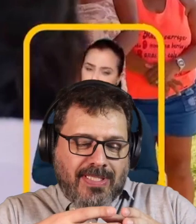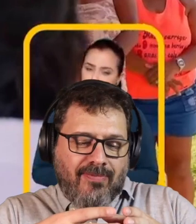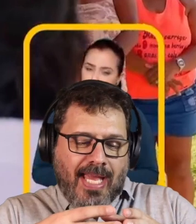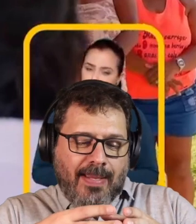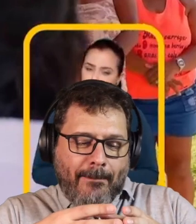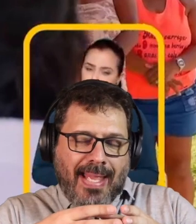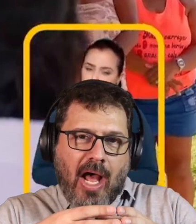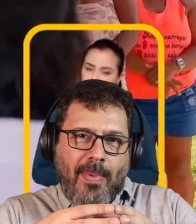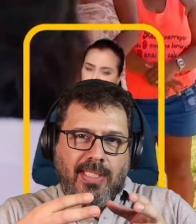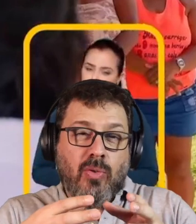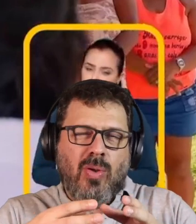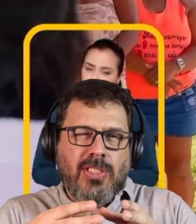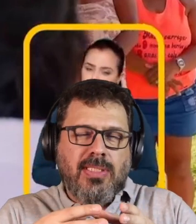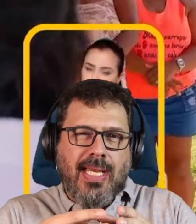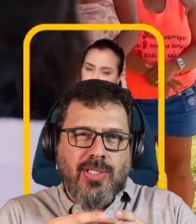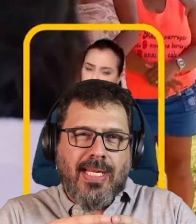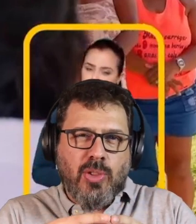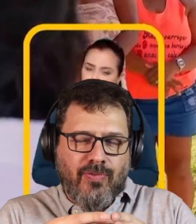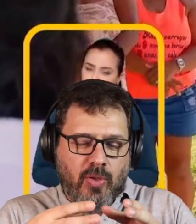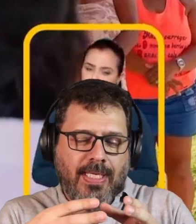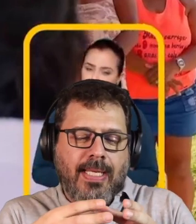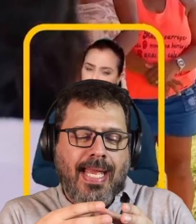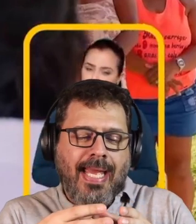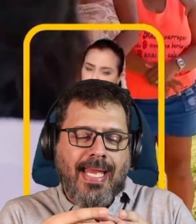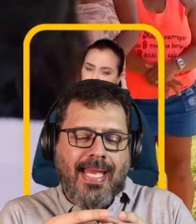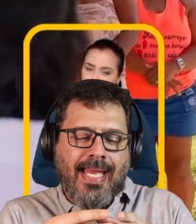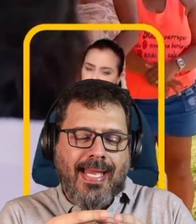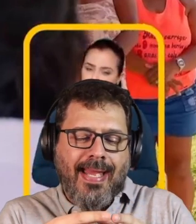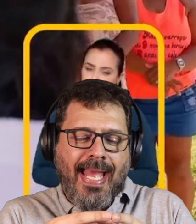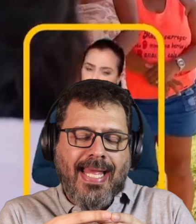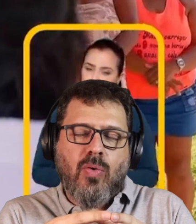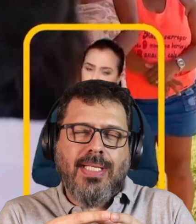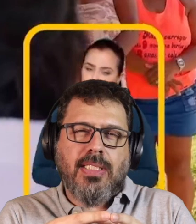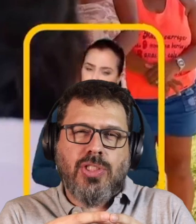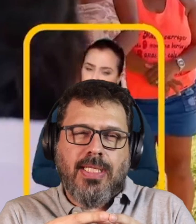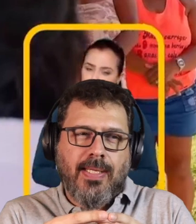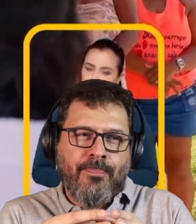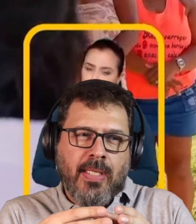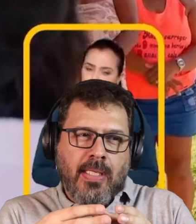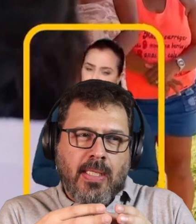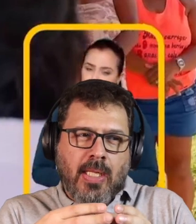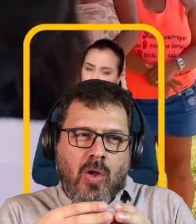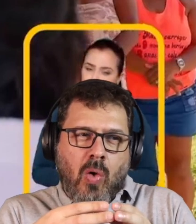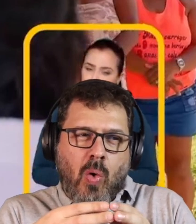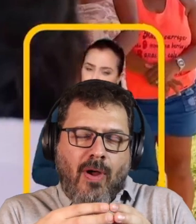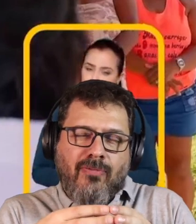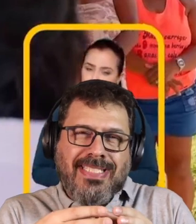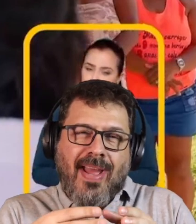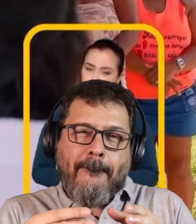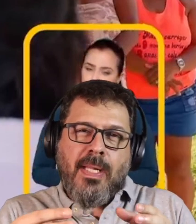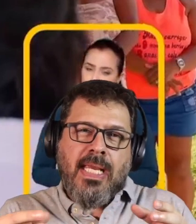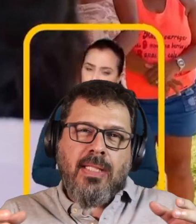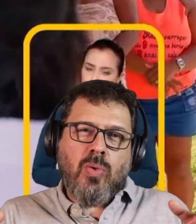Conforme você vai aumentando o nome disso, é a janela de Overton, né? É aquela coisa de... Conforme